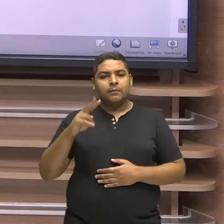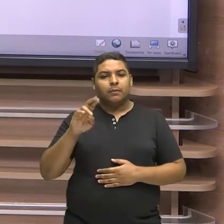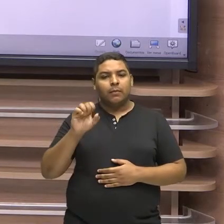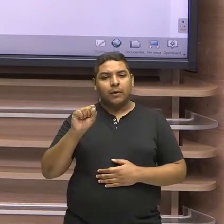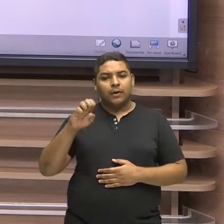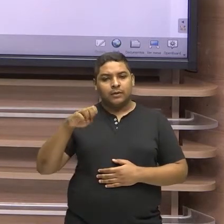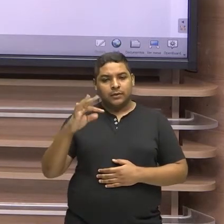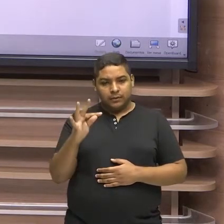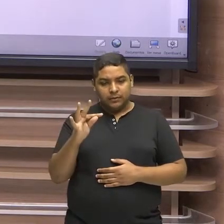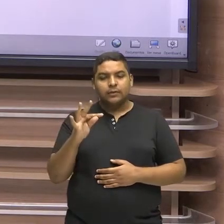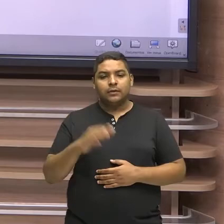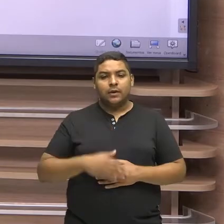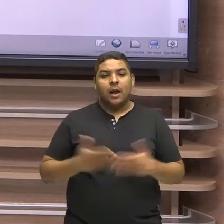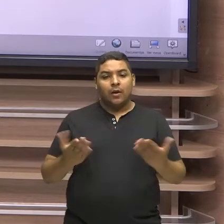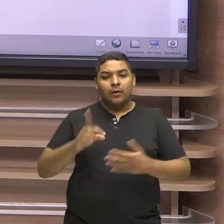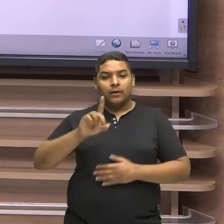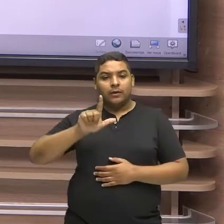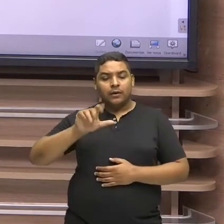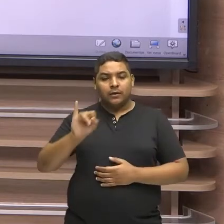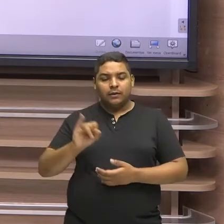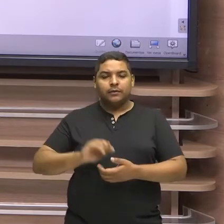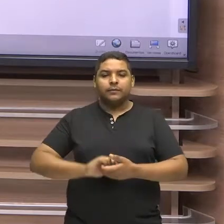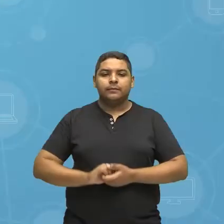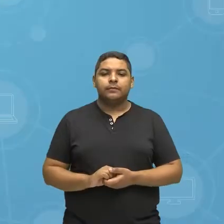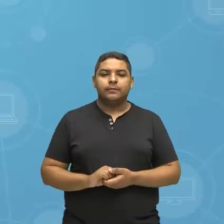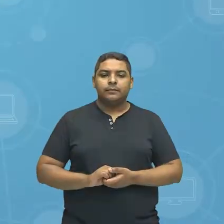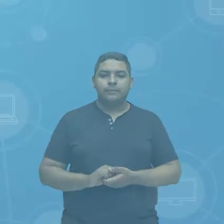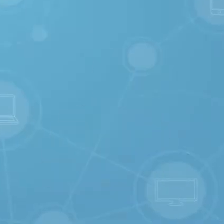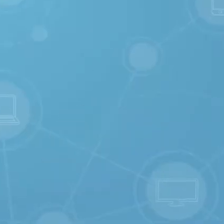acompanhem agora a nossa DLI, nossa atividade.